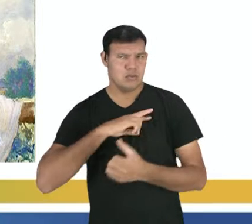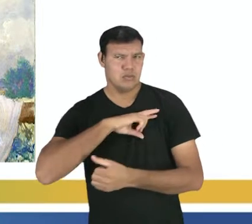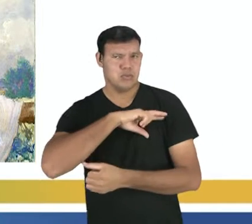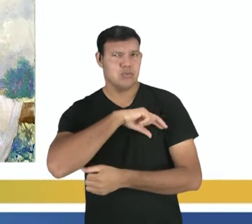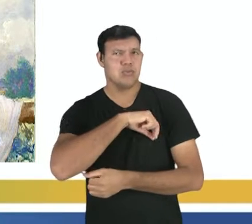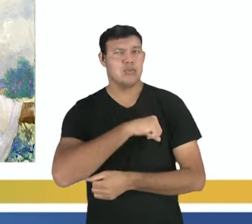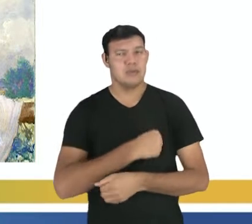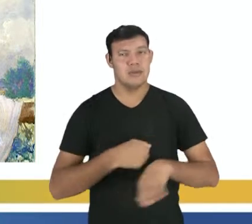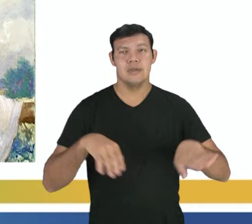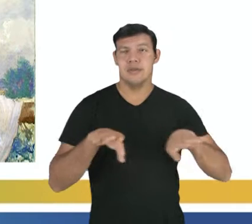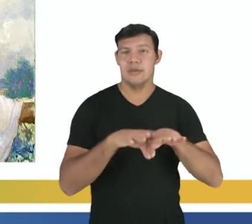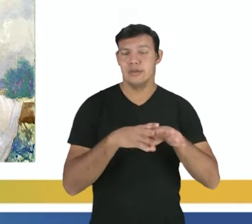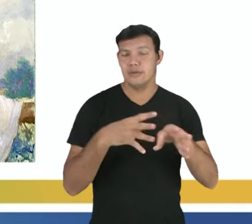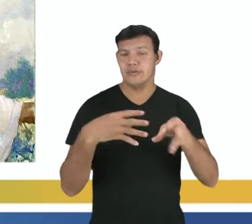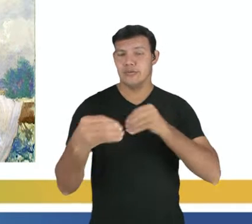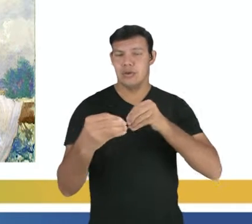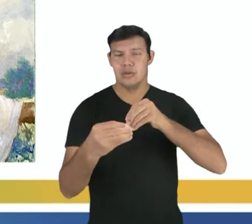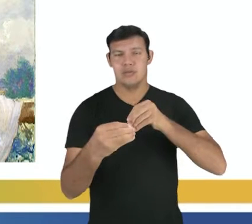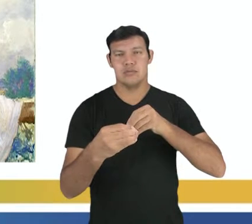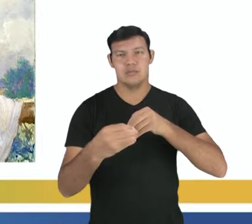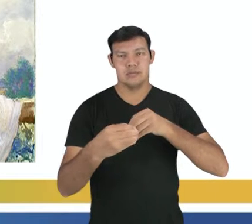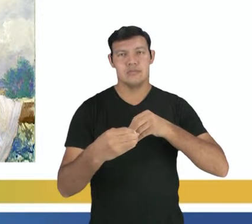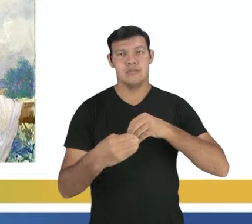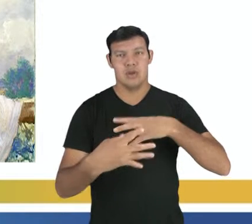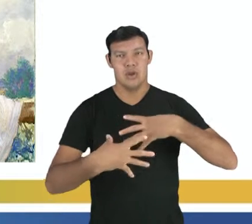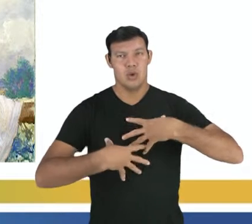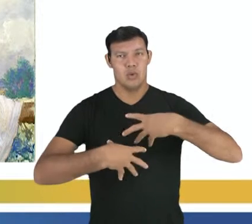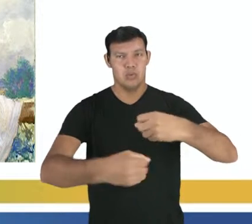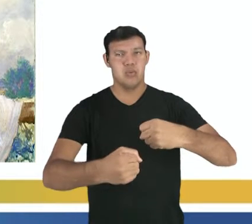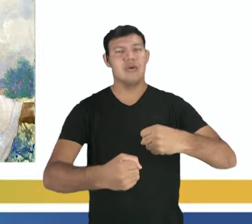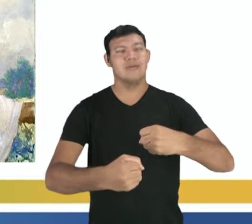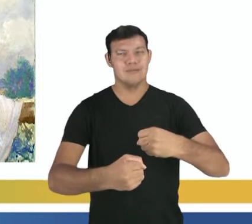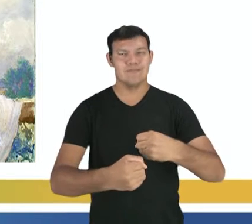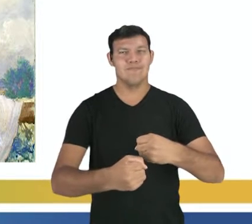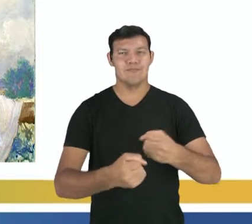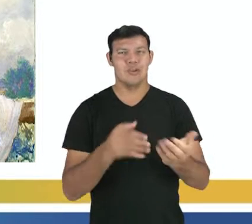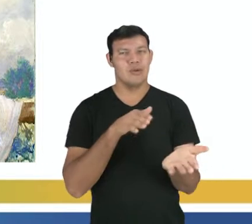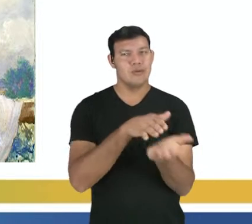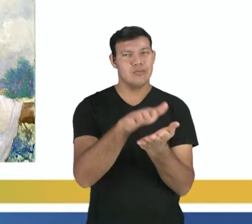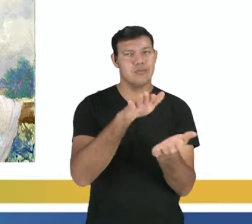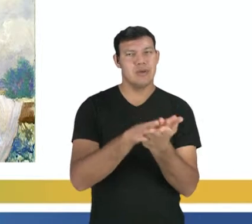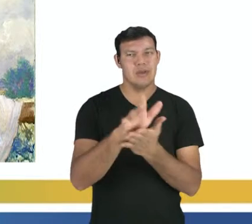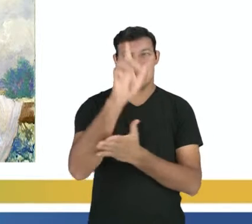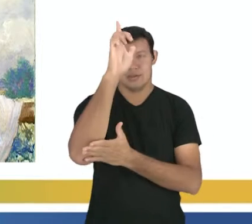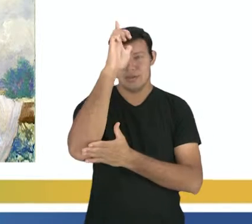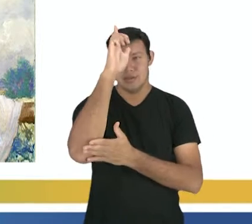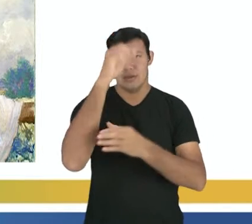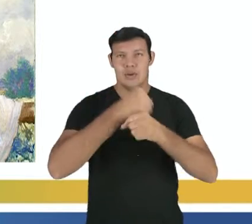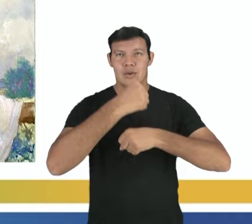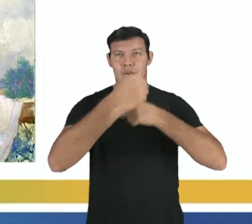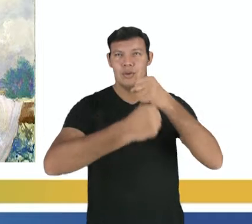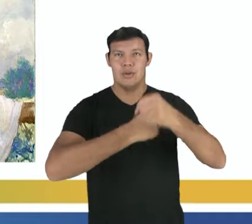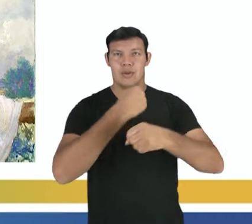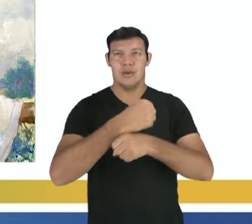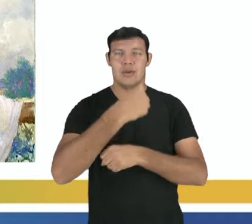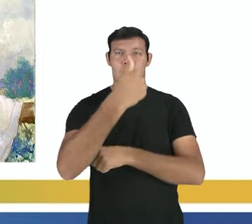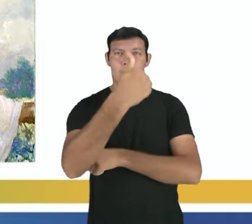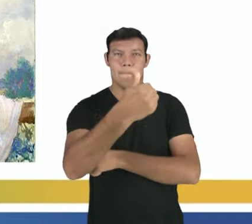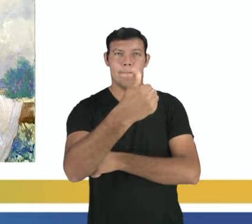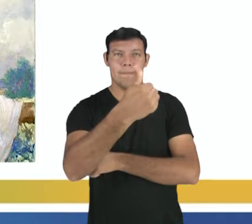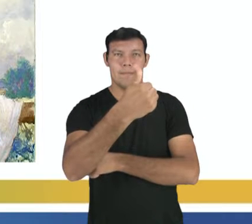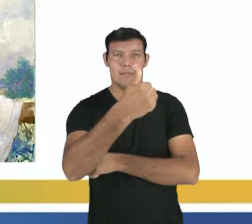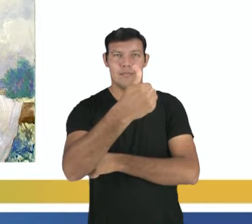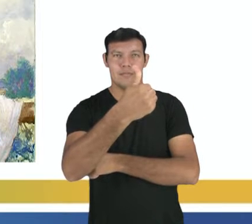do escapismo pelo suicídio, e foi publicado na Alemanha em 1774. Então aqui nós já temos